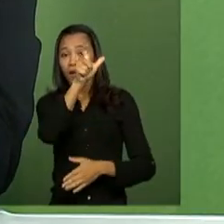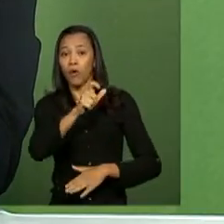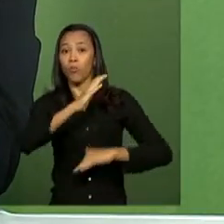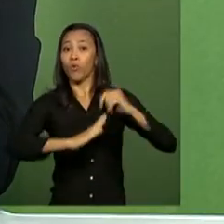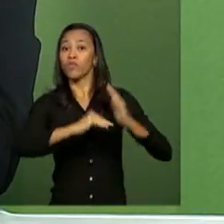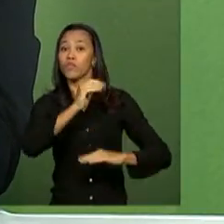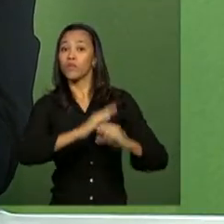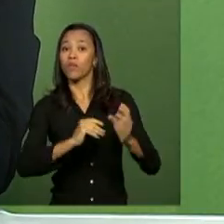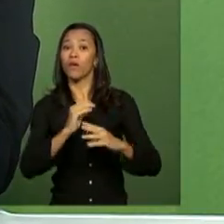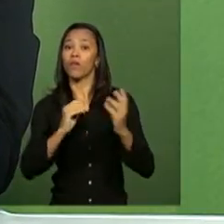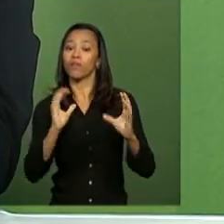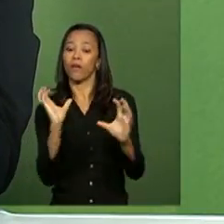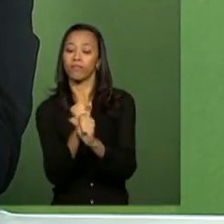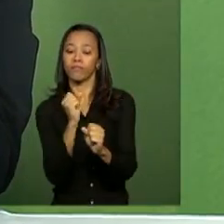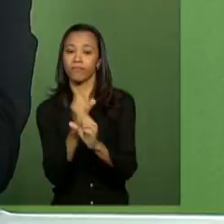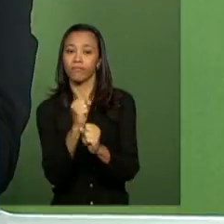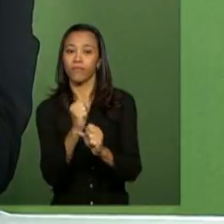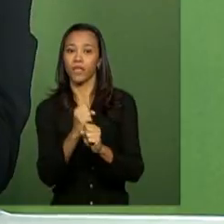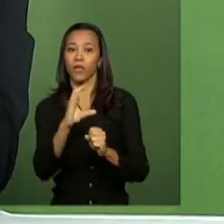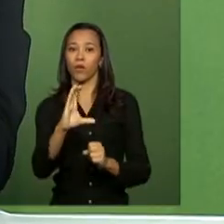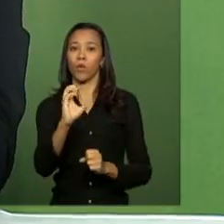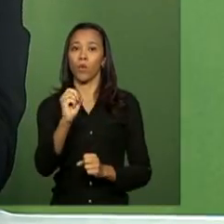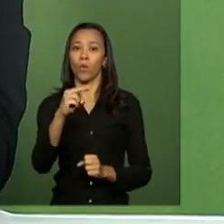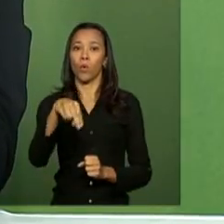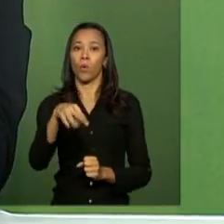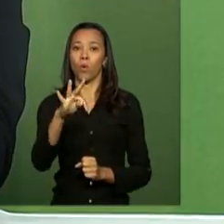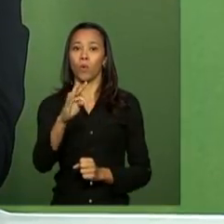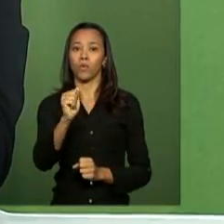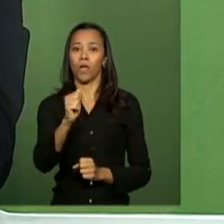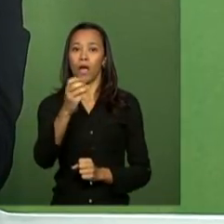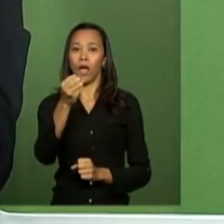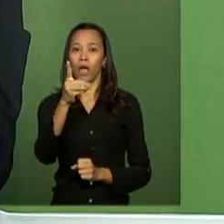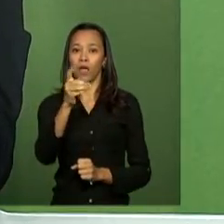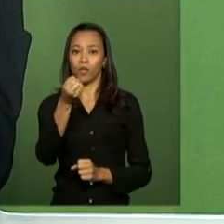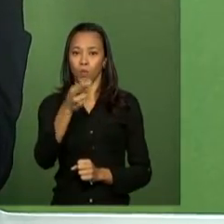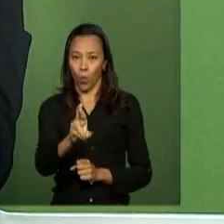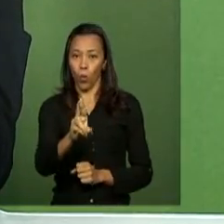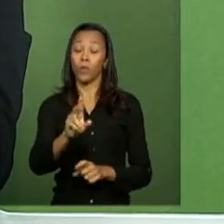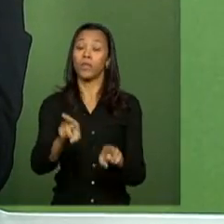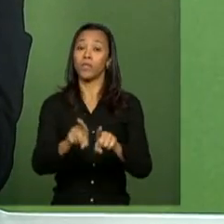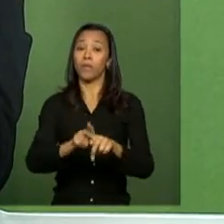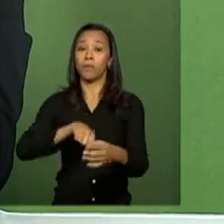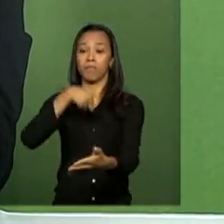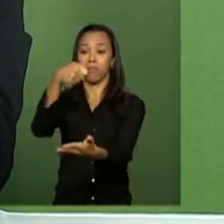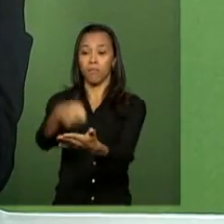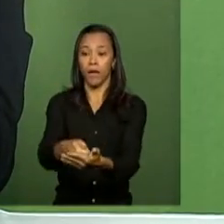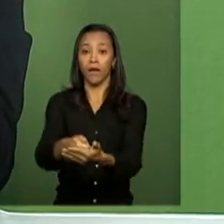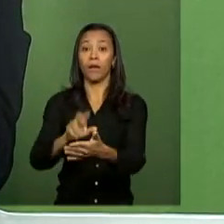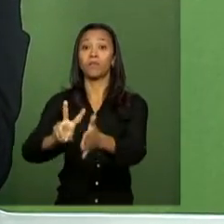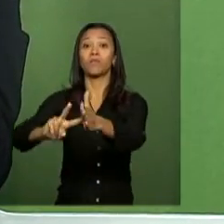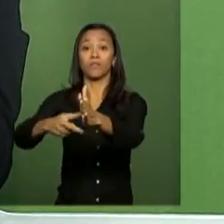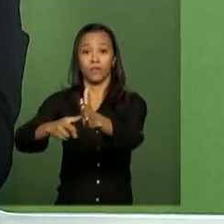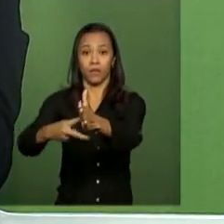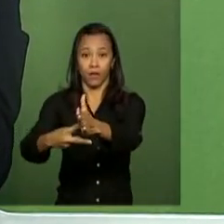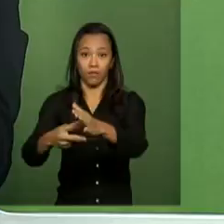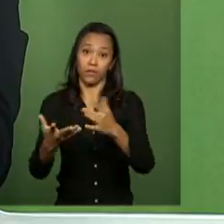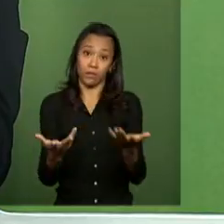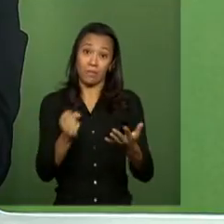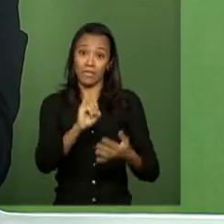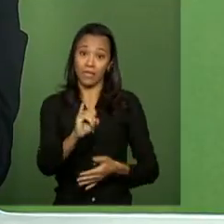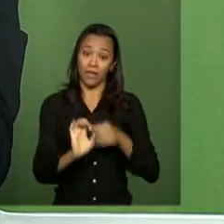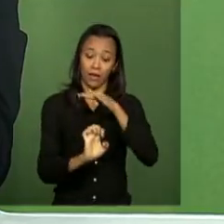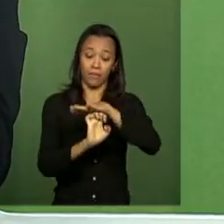sindicato e aí o que acontece quando você está com uma empresa sem funcionar ela é obrigada a fazer